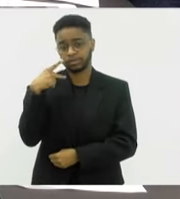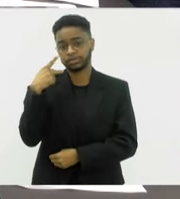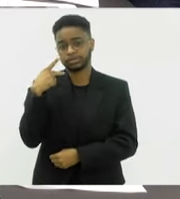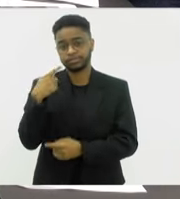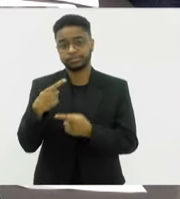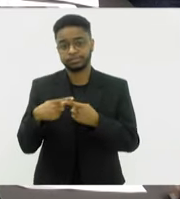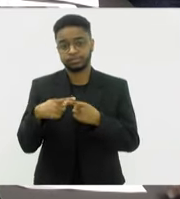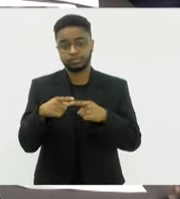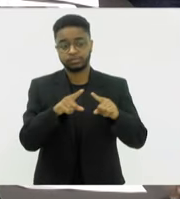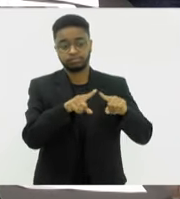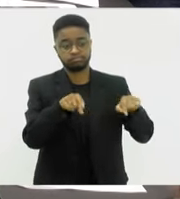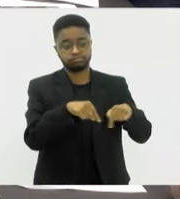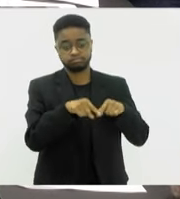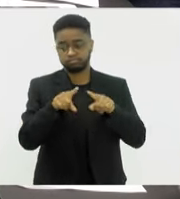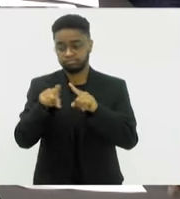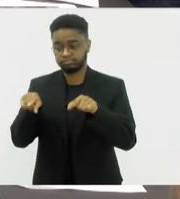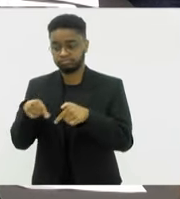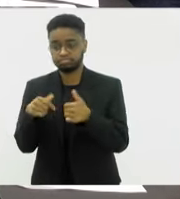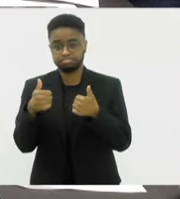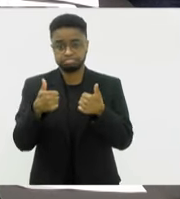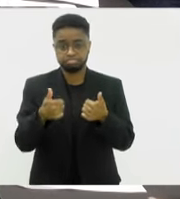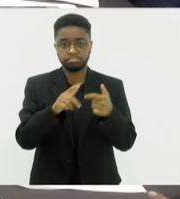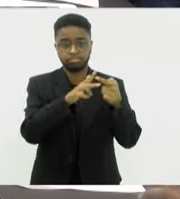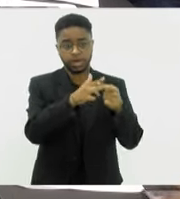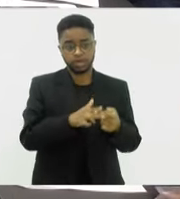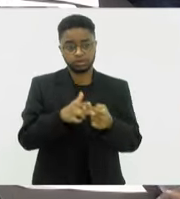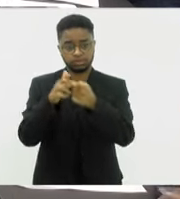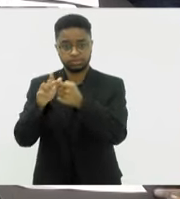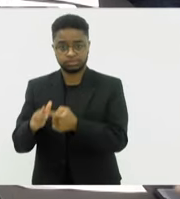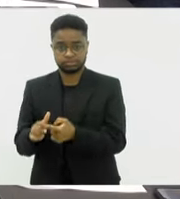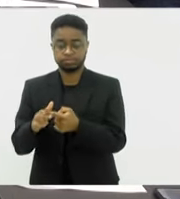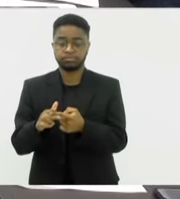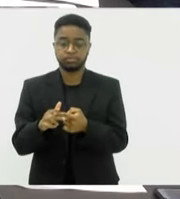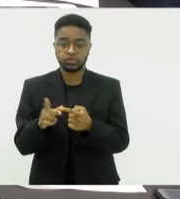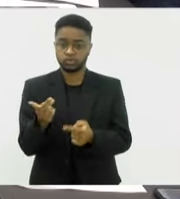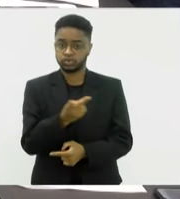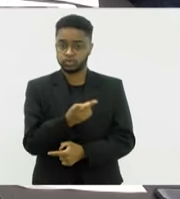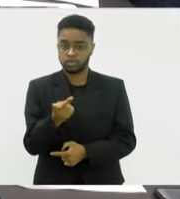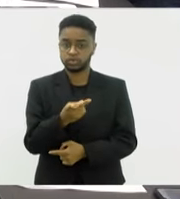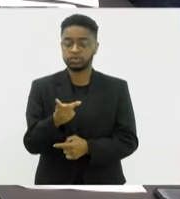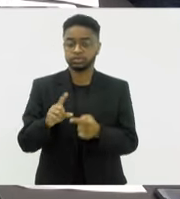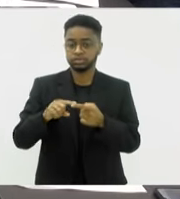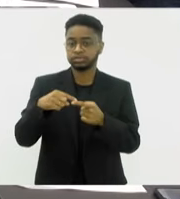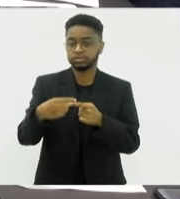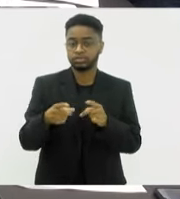Resolveram lá os gabinetes, entenderam, ajustaram o texto de um e de outro, e a coisa se modulou.